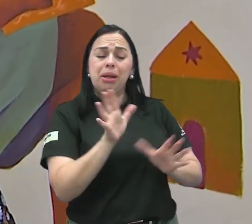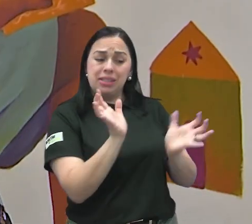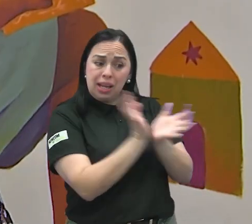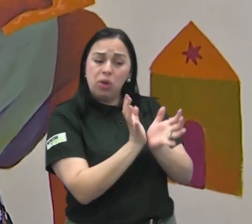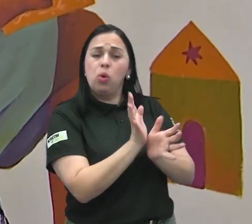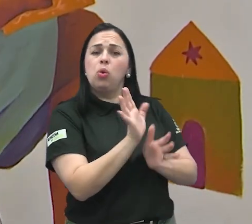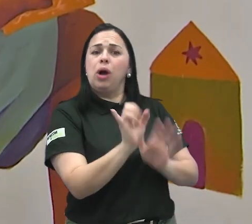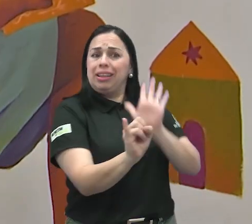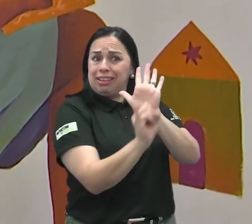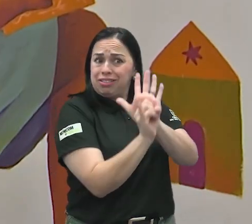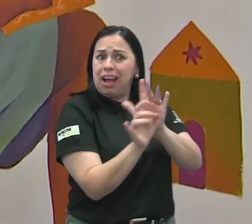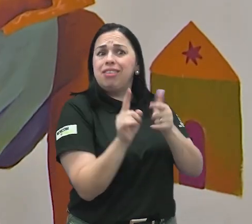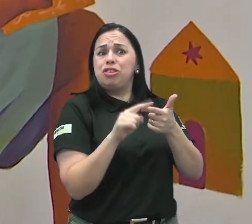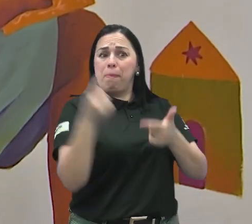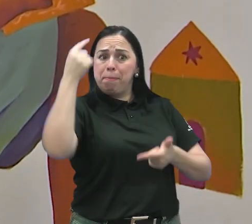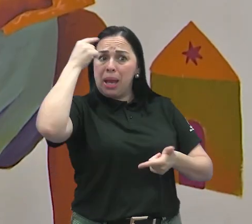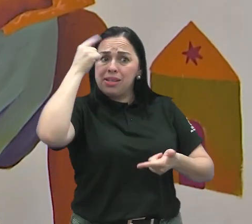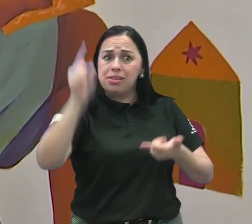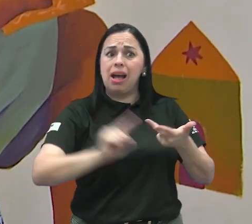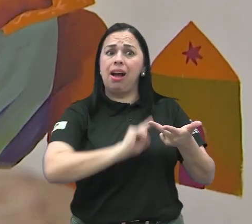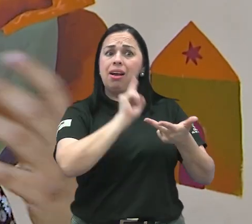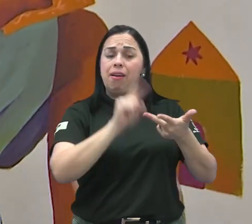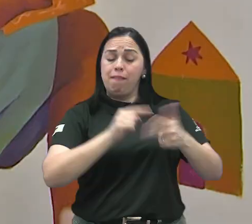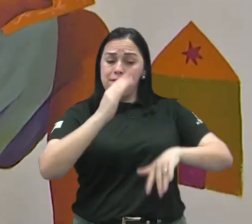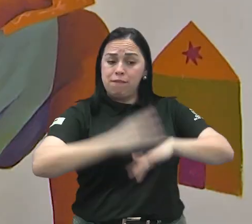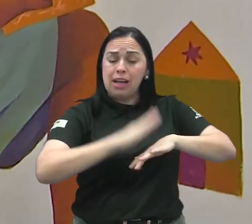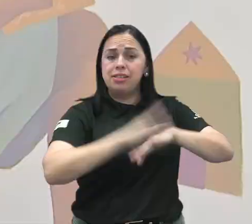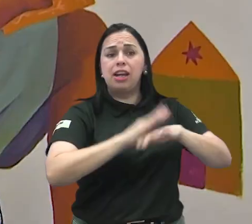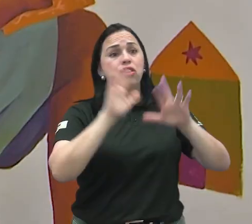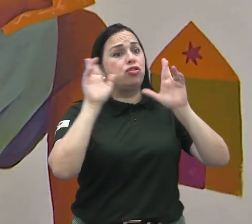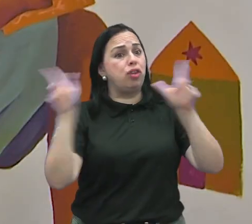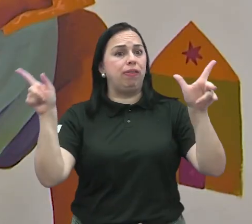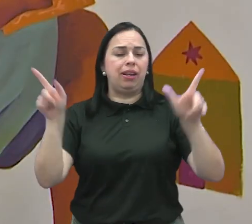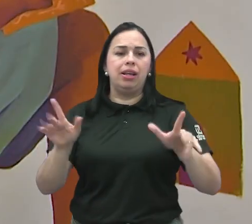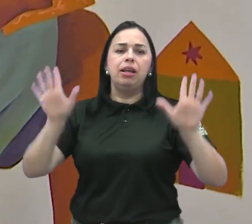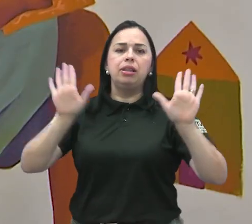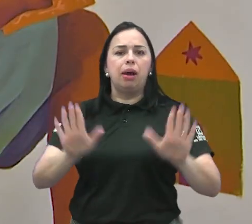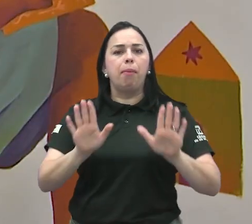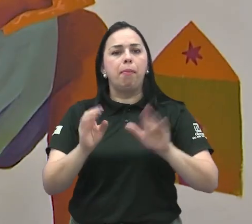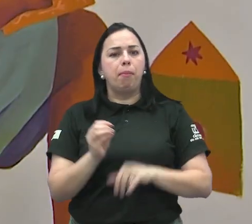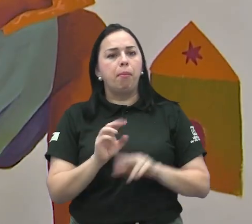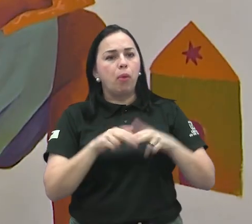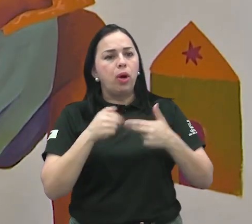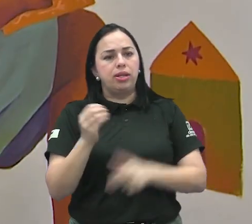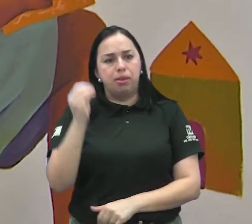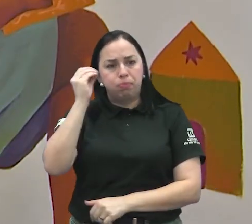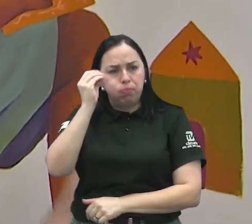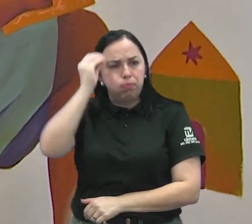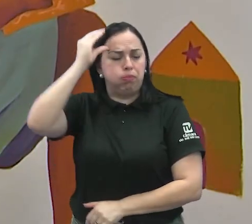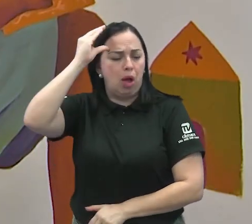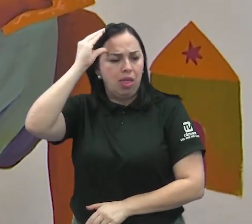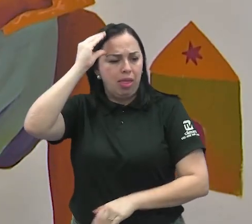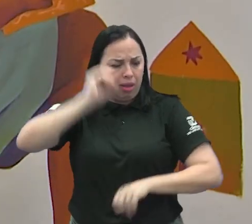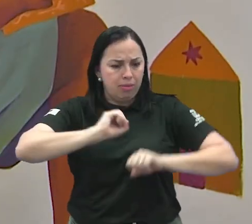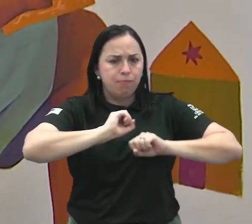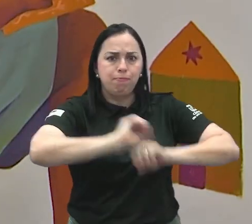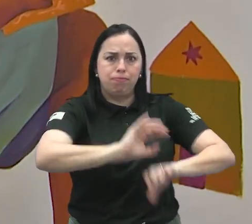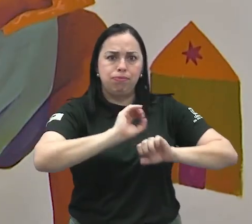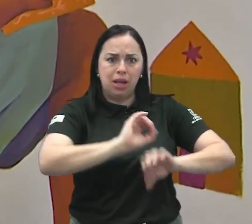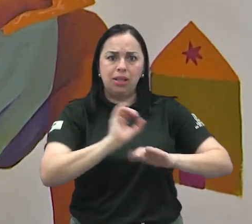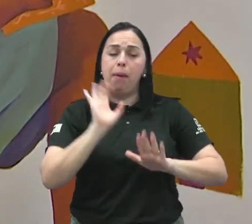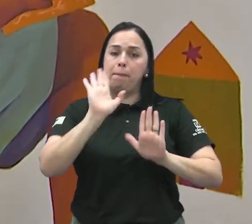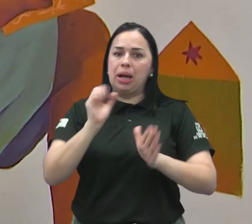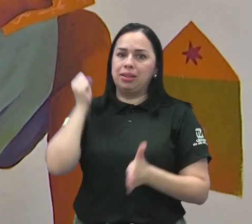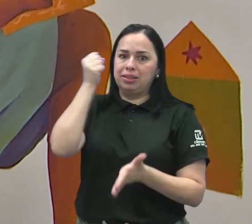modos de fazer, né? Modos de pensar o mundo. Então, esse conhecimento é o que a gente busca